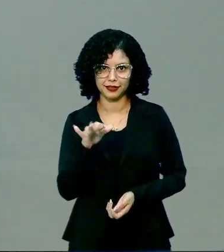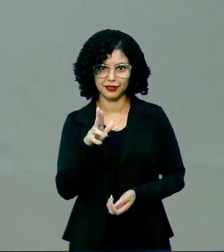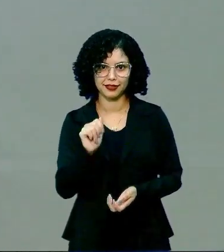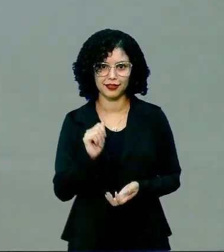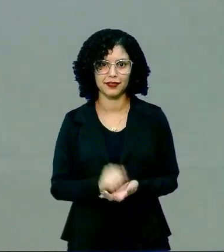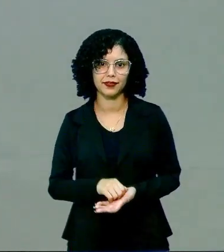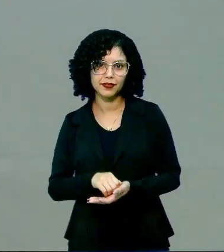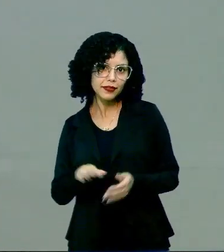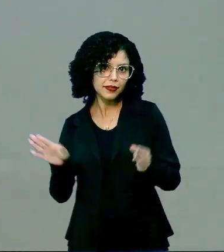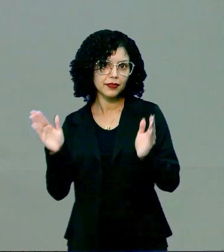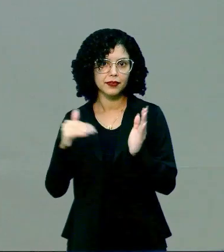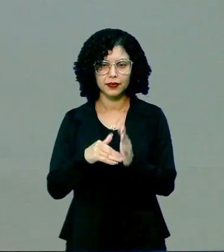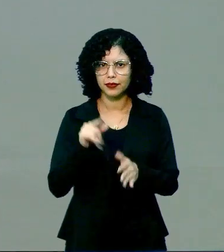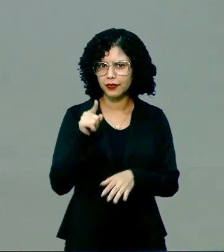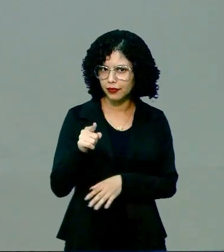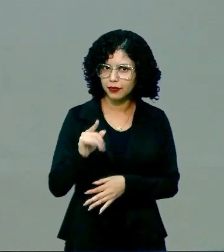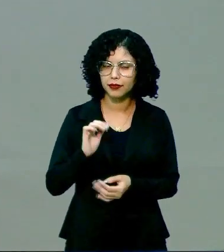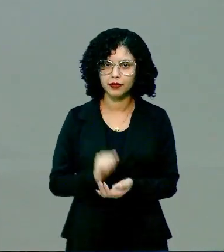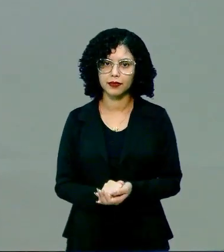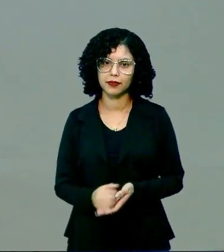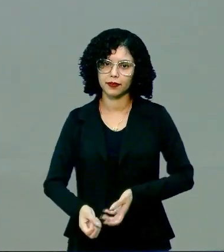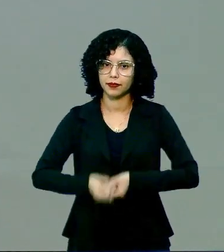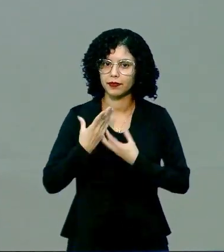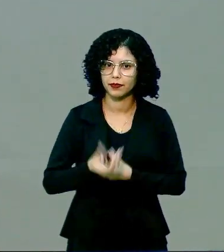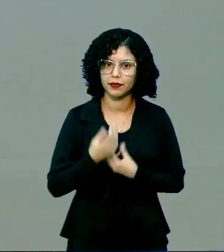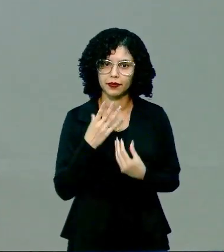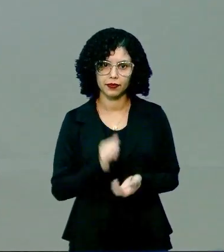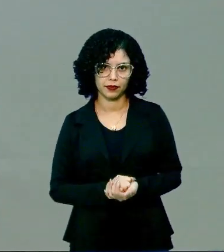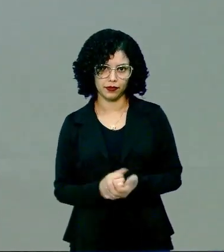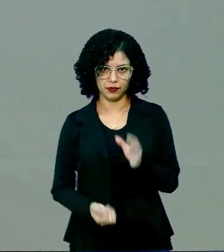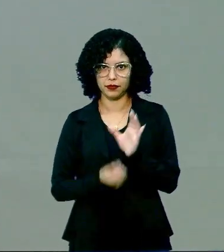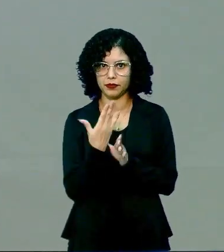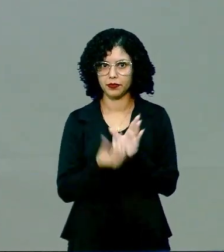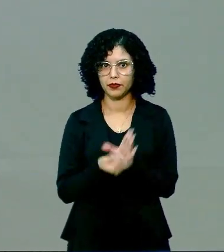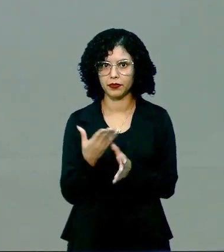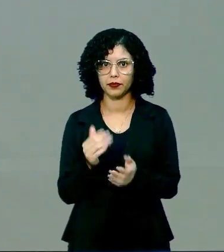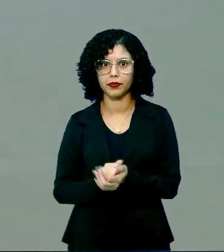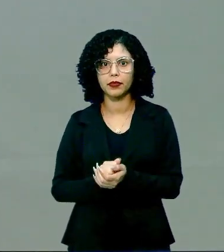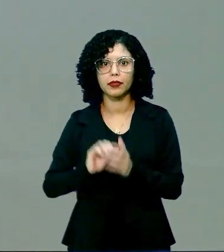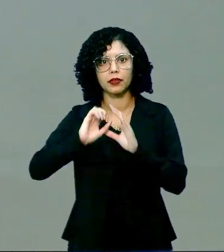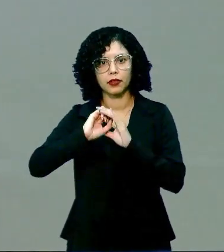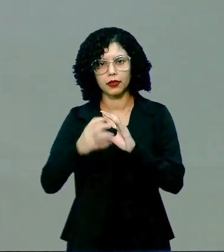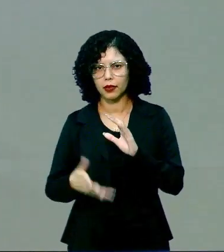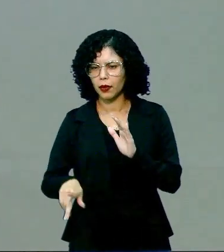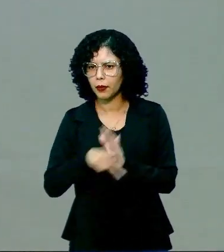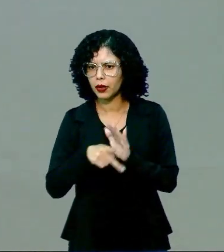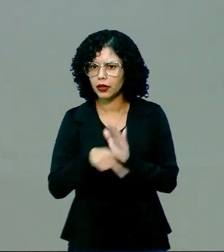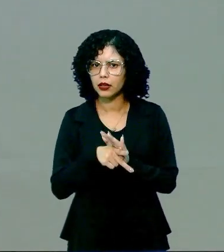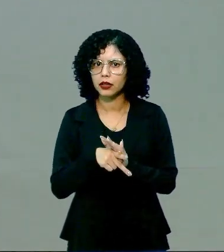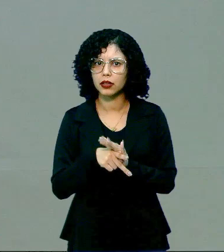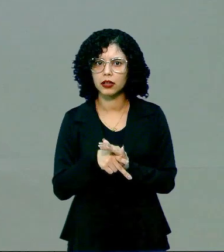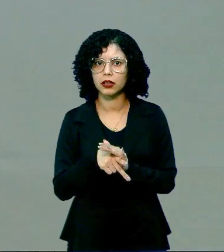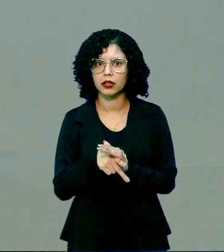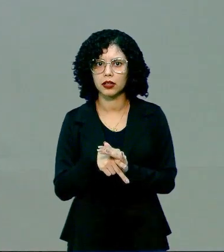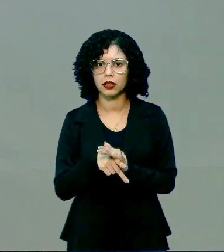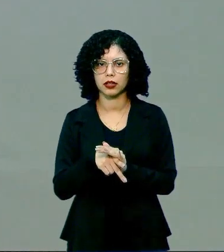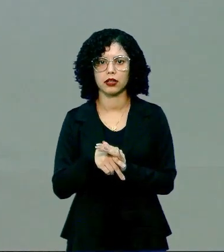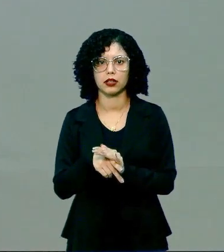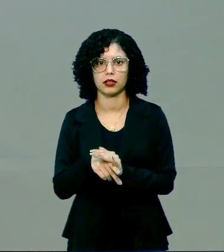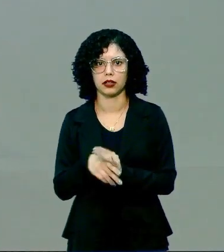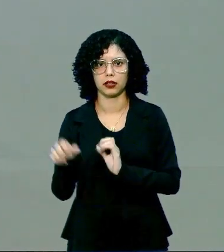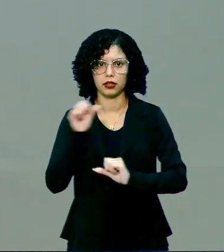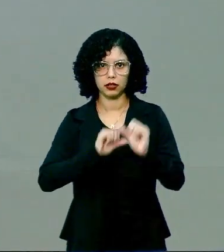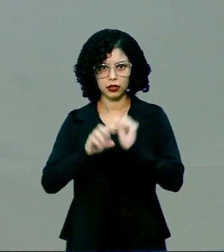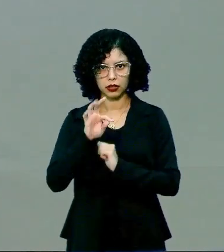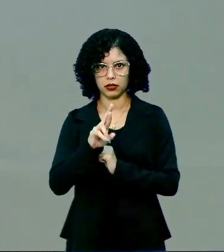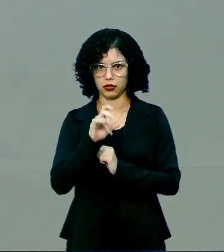vocês perceberam, que esses poemas, essas produções, elas têm um caráter bem específico